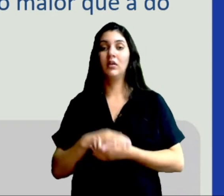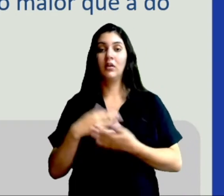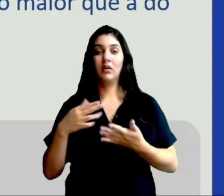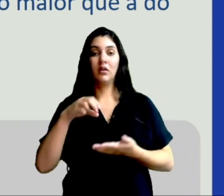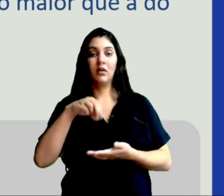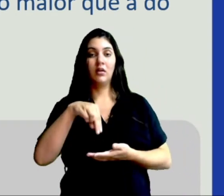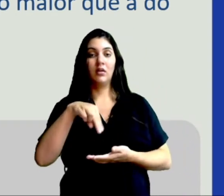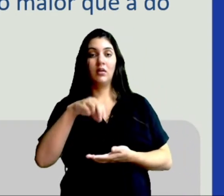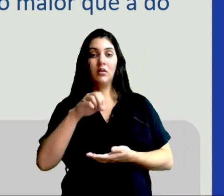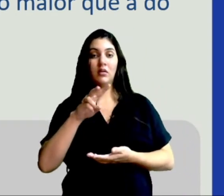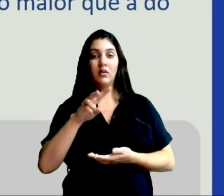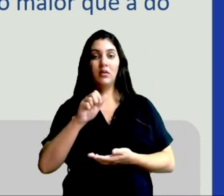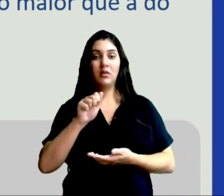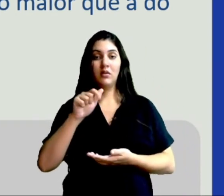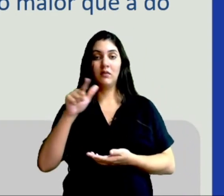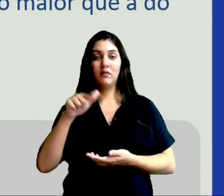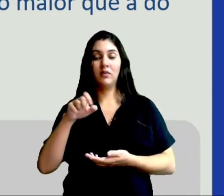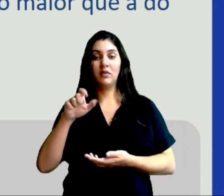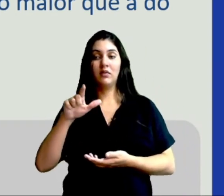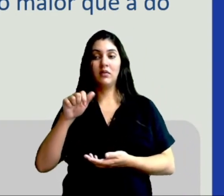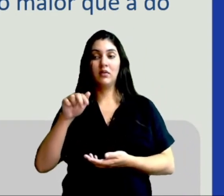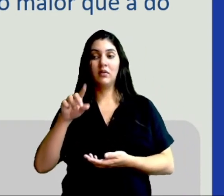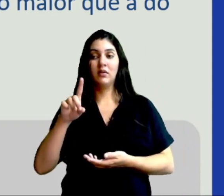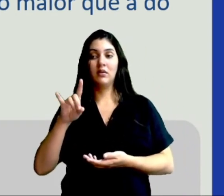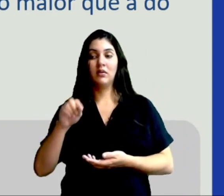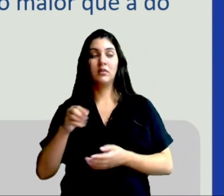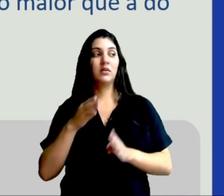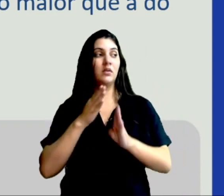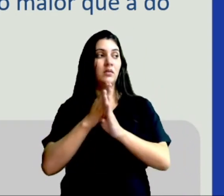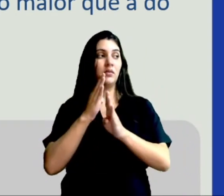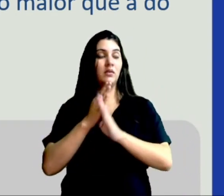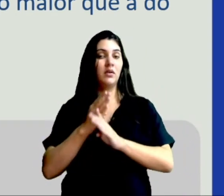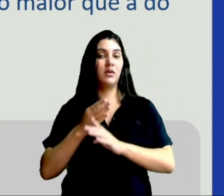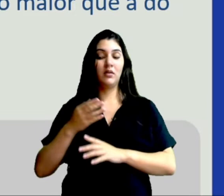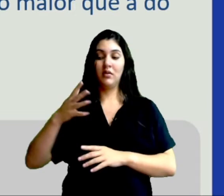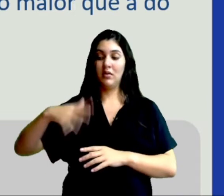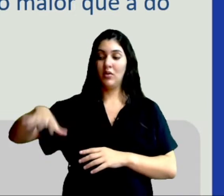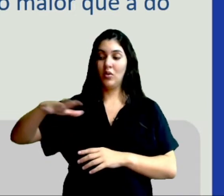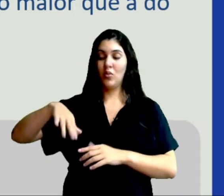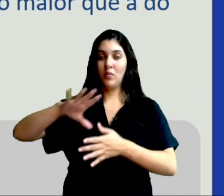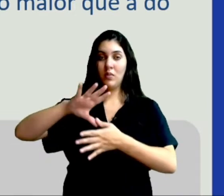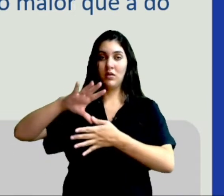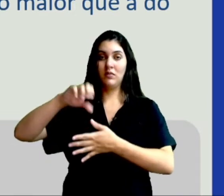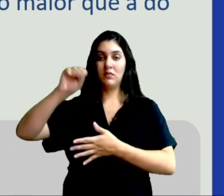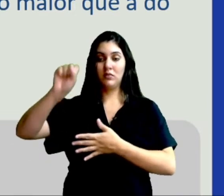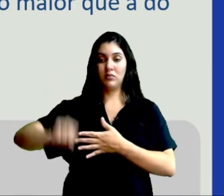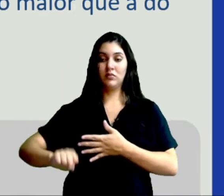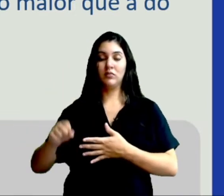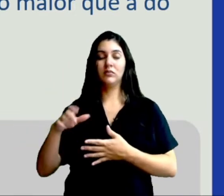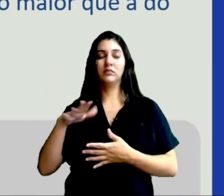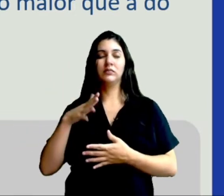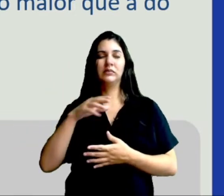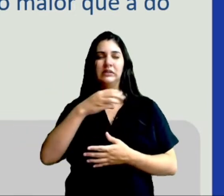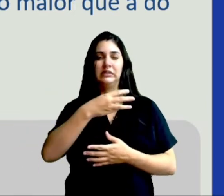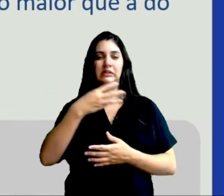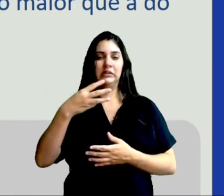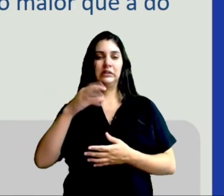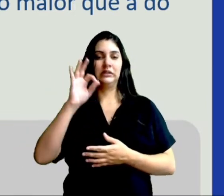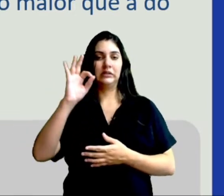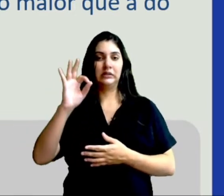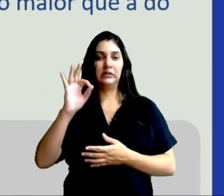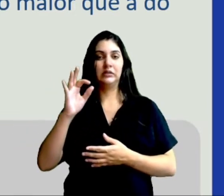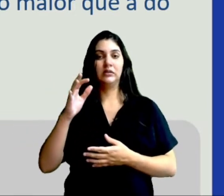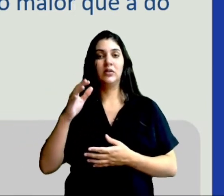Sobre a Nova Zelândia, está localizada no Pacífico Sul, em média latitude, estende-se do 33 graus aos 55